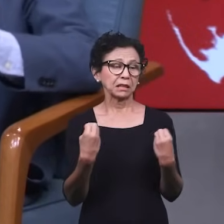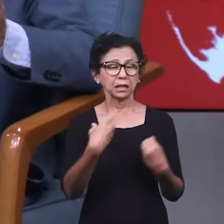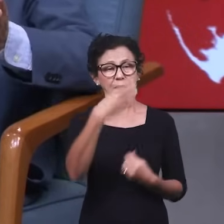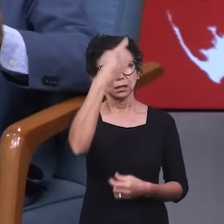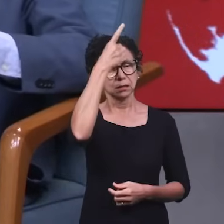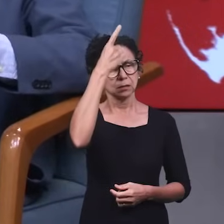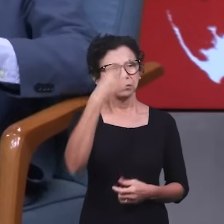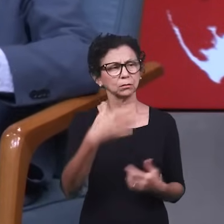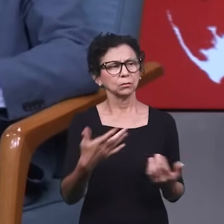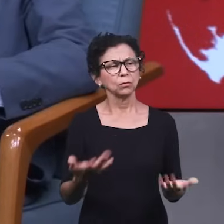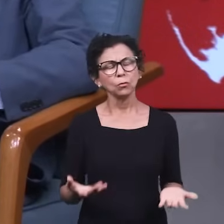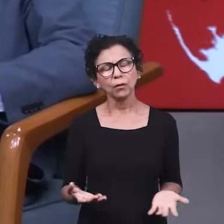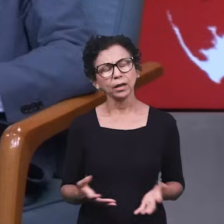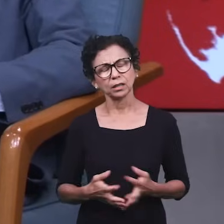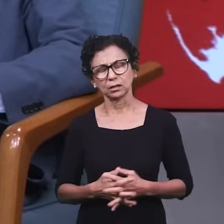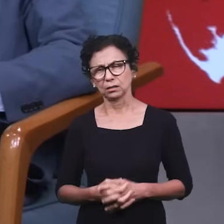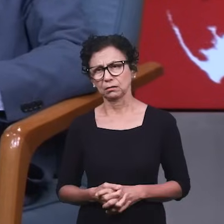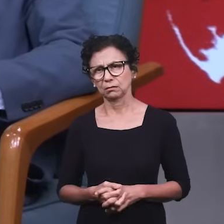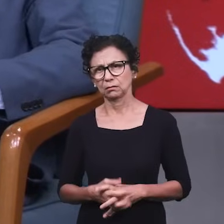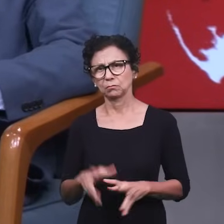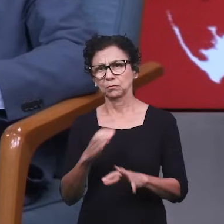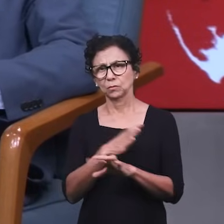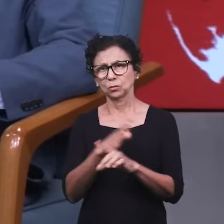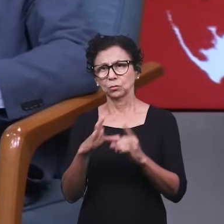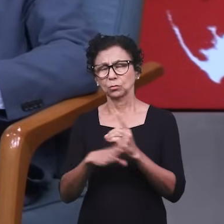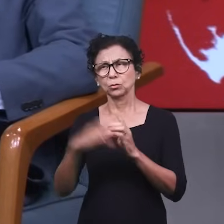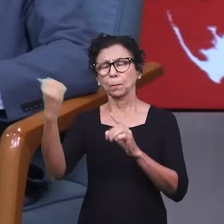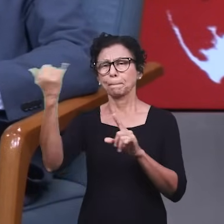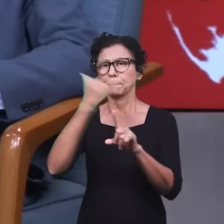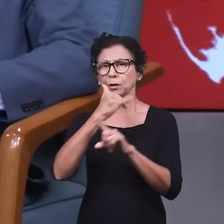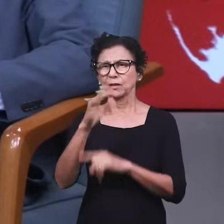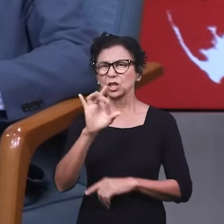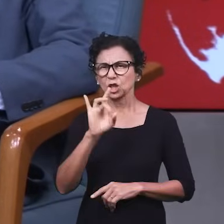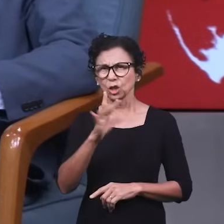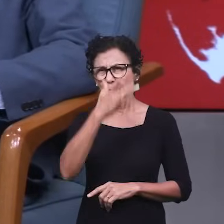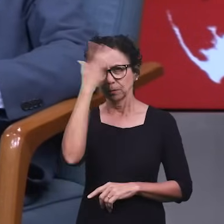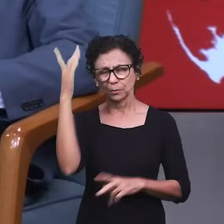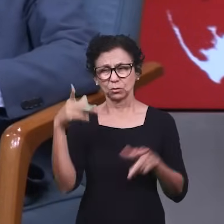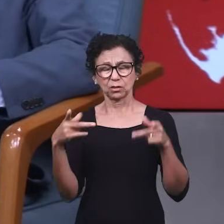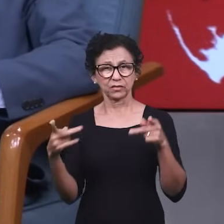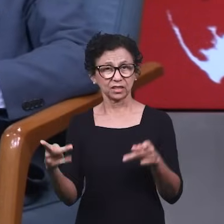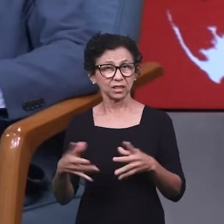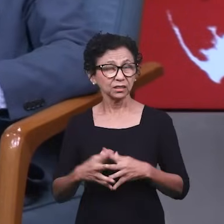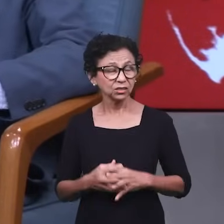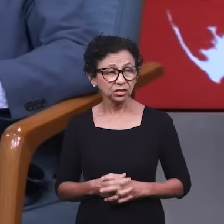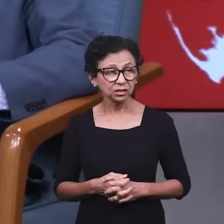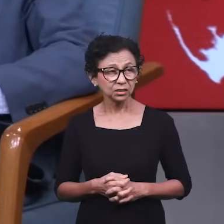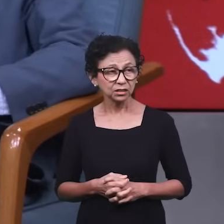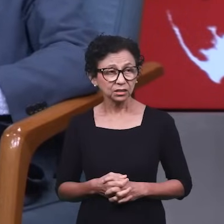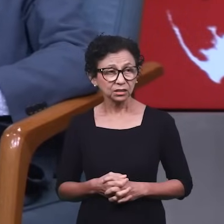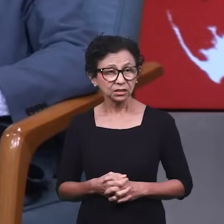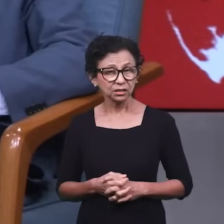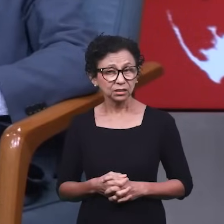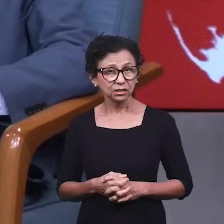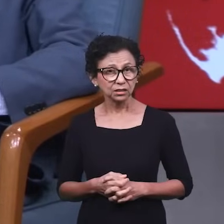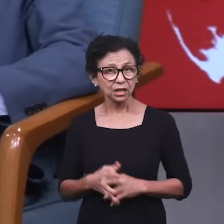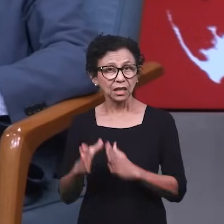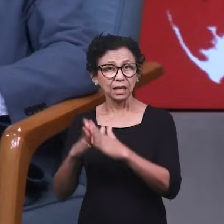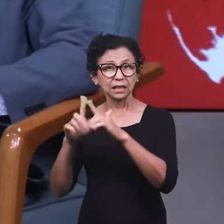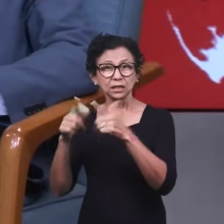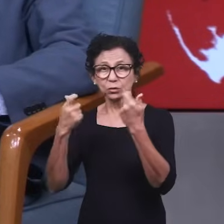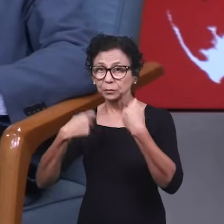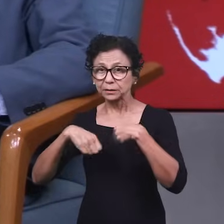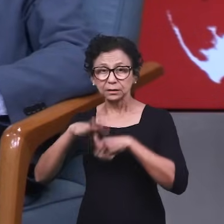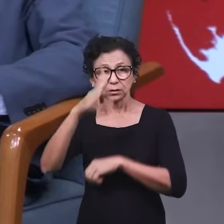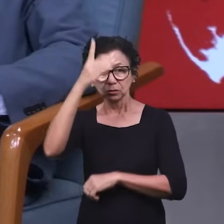assim, mas os dons do culto profético são só para o visitante? E a igreja não precisa de dons? E ele